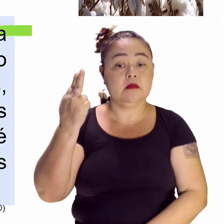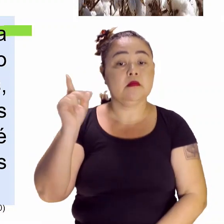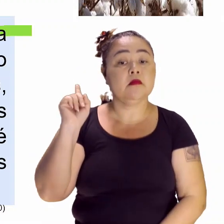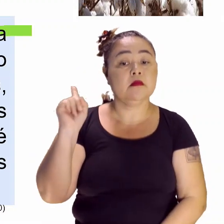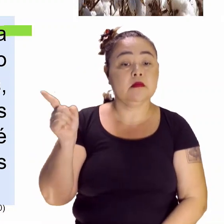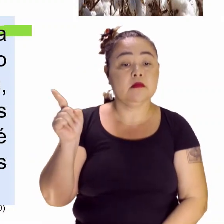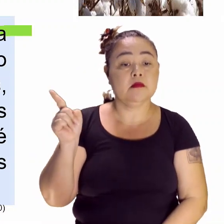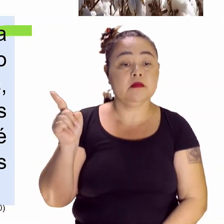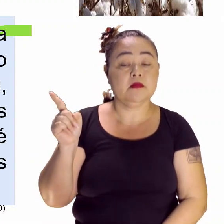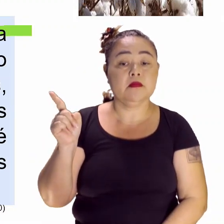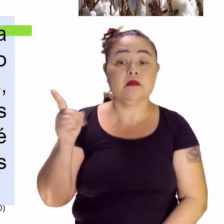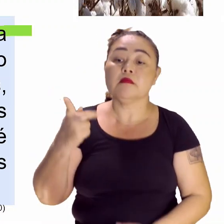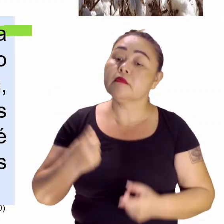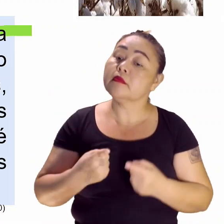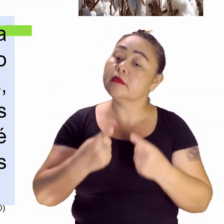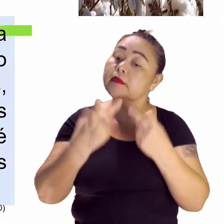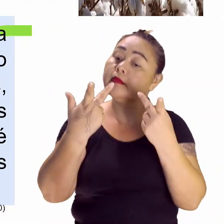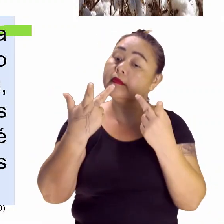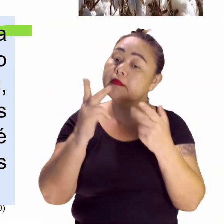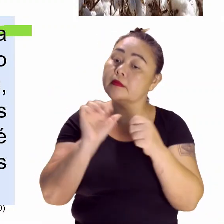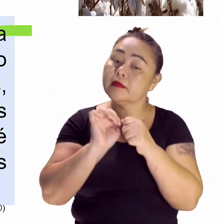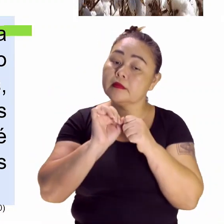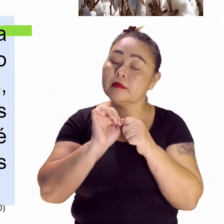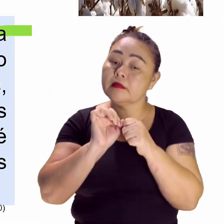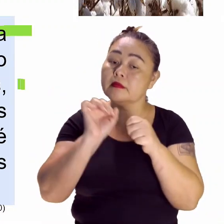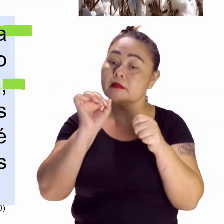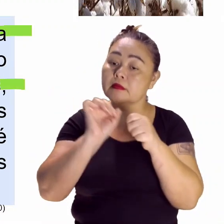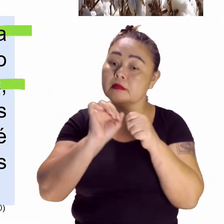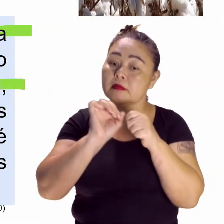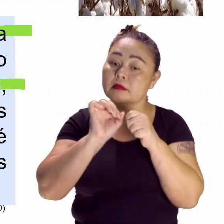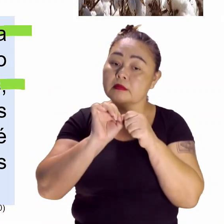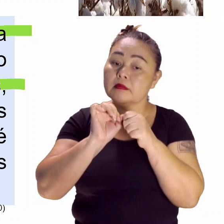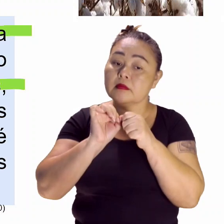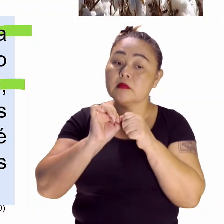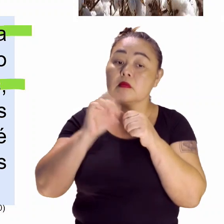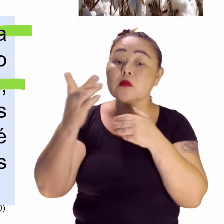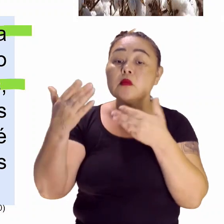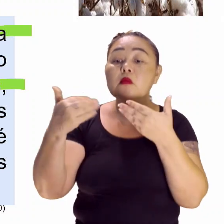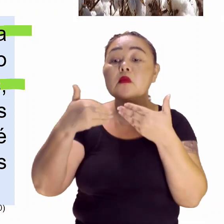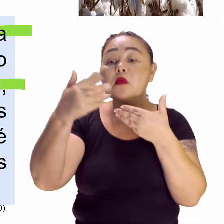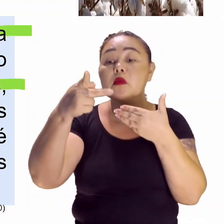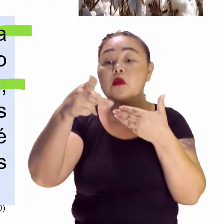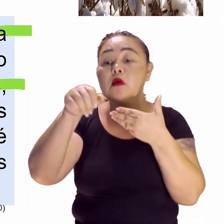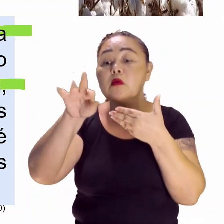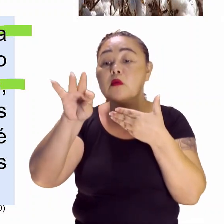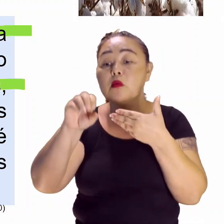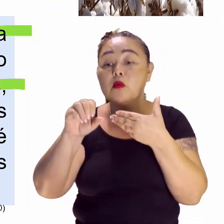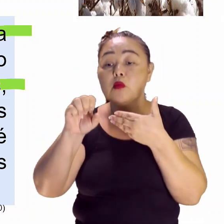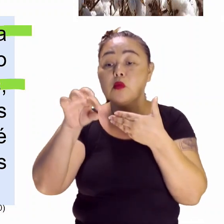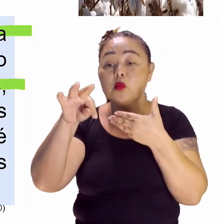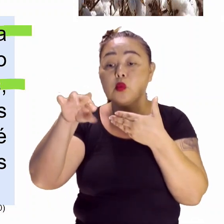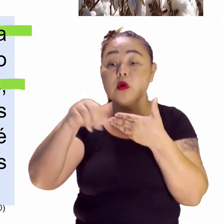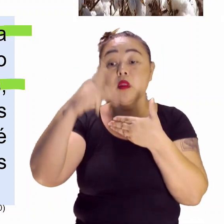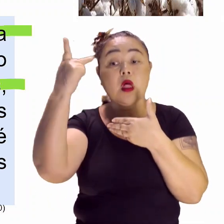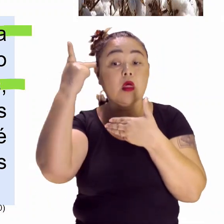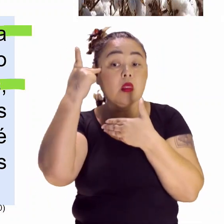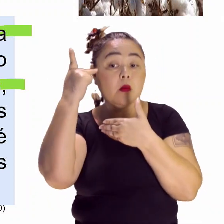esta exportação ela é feita principalmente pelo porto de Santos lá em São Paulo ok